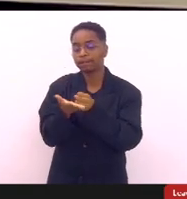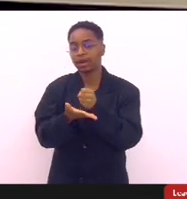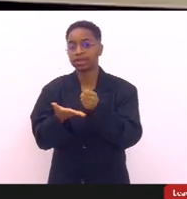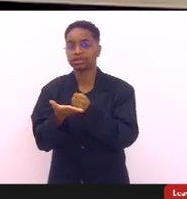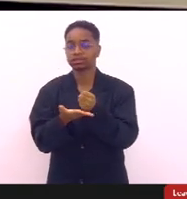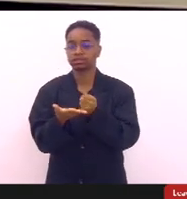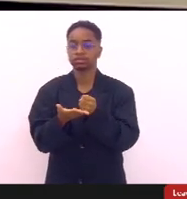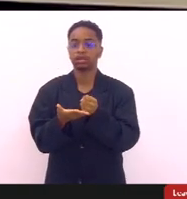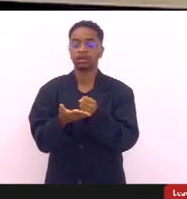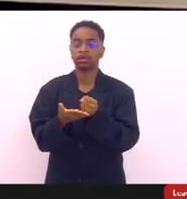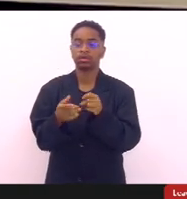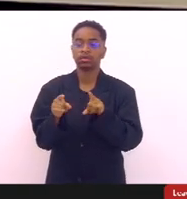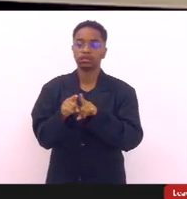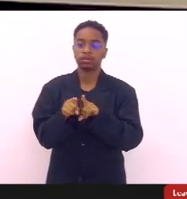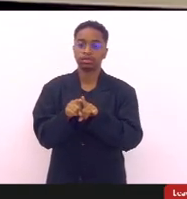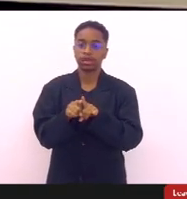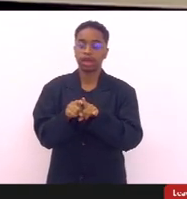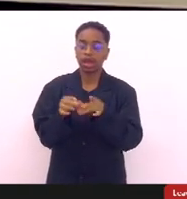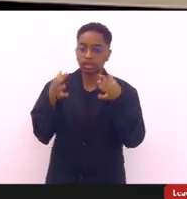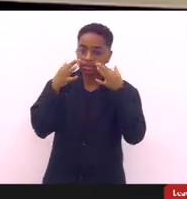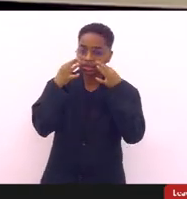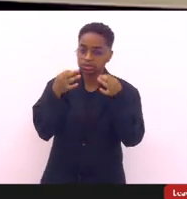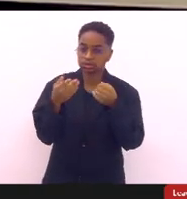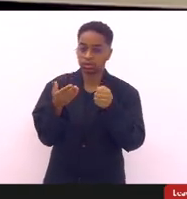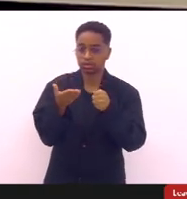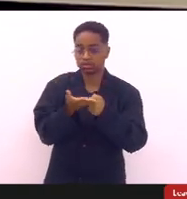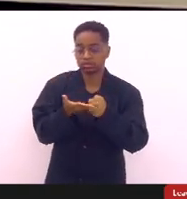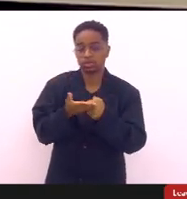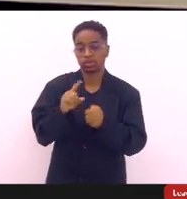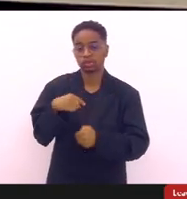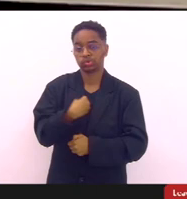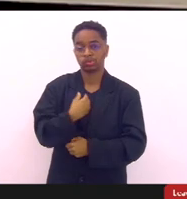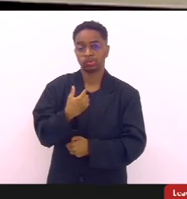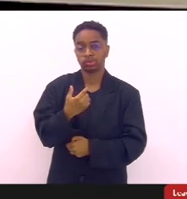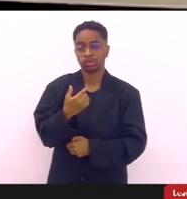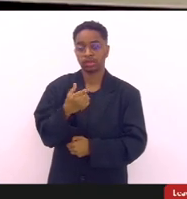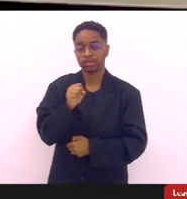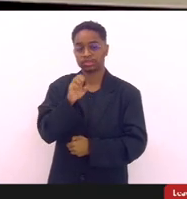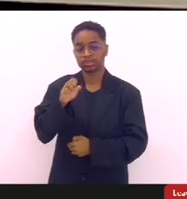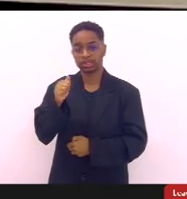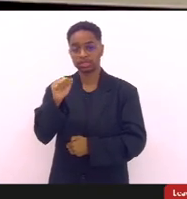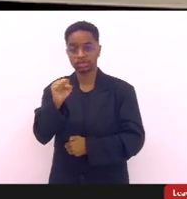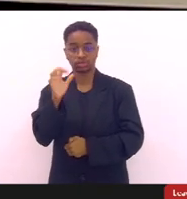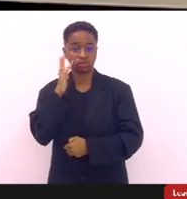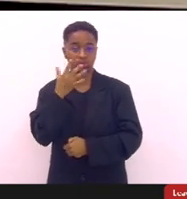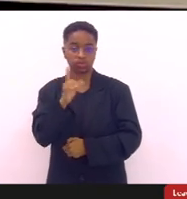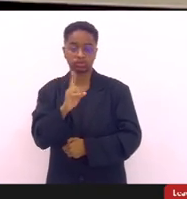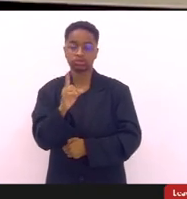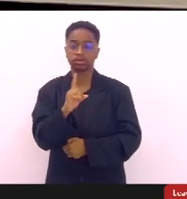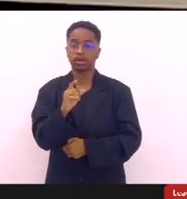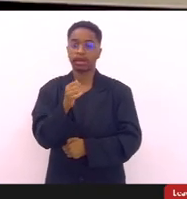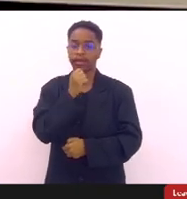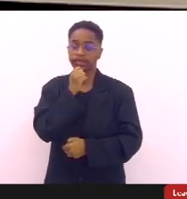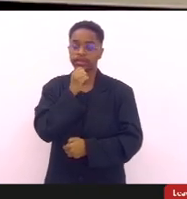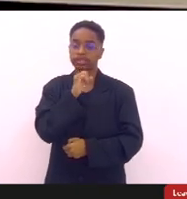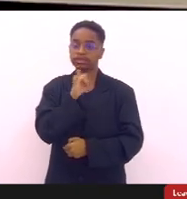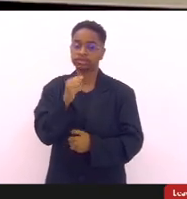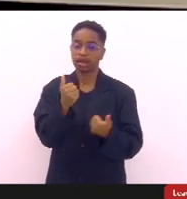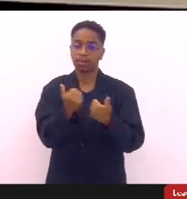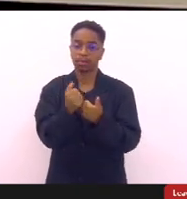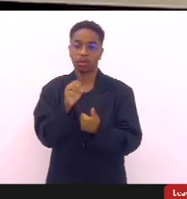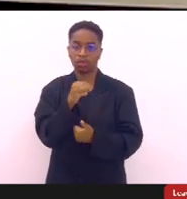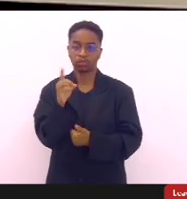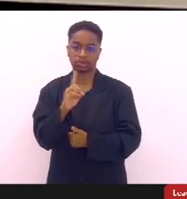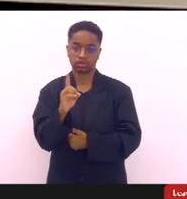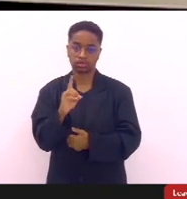atenção secundária a SES ainda não se decidiu se vai entrar na cooperação com o papel de assistência à saúde ou não.